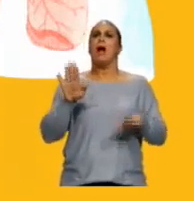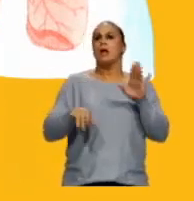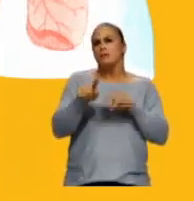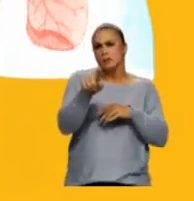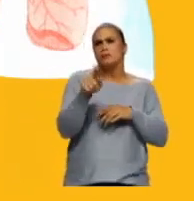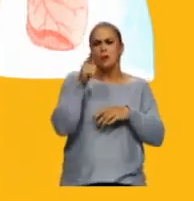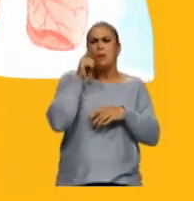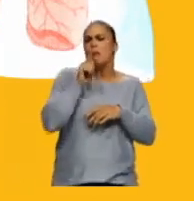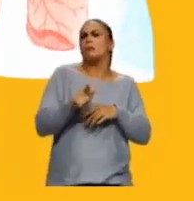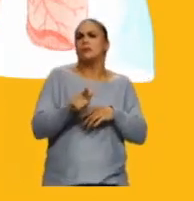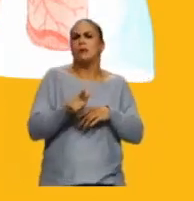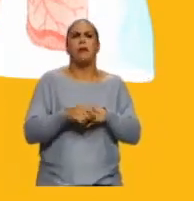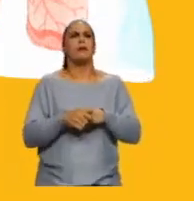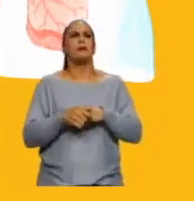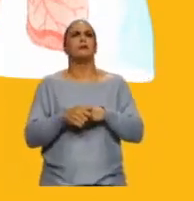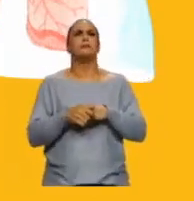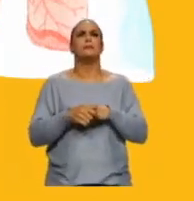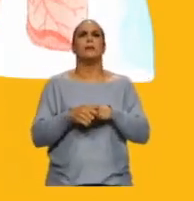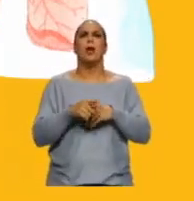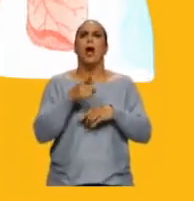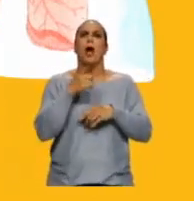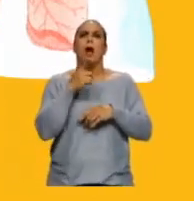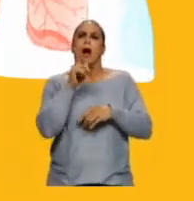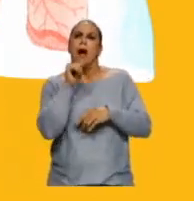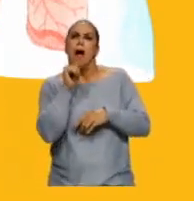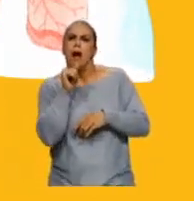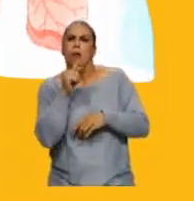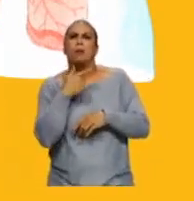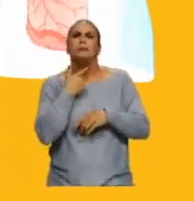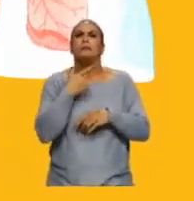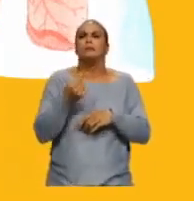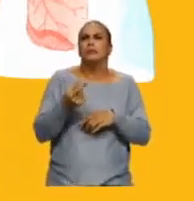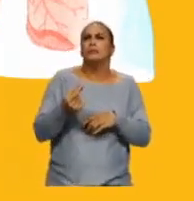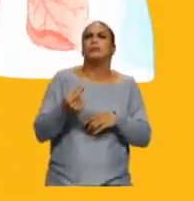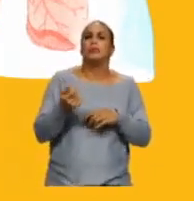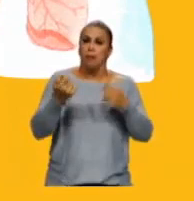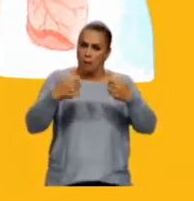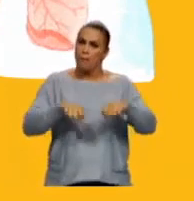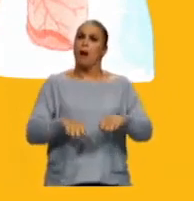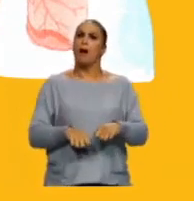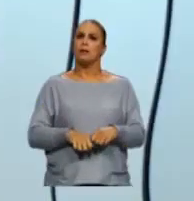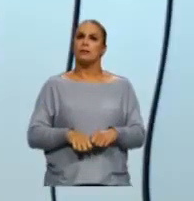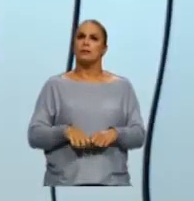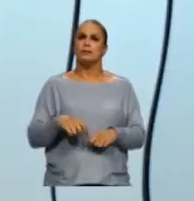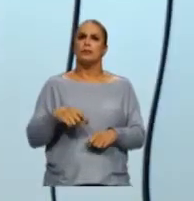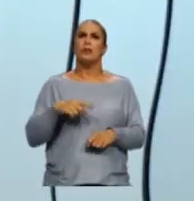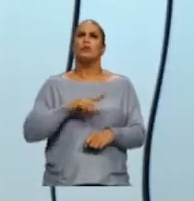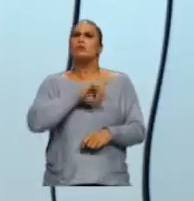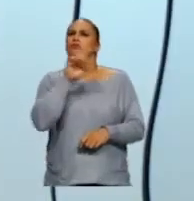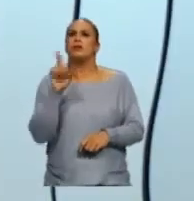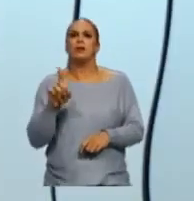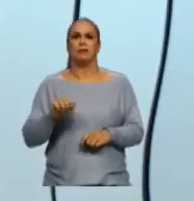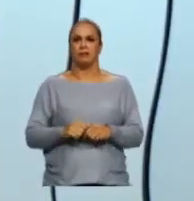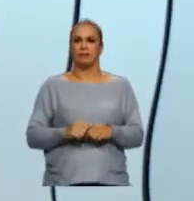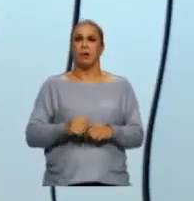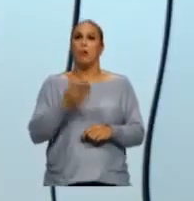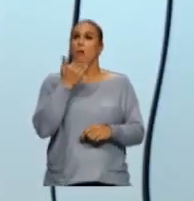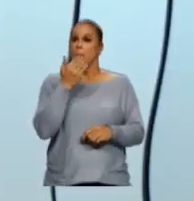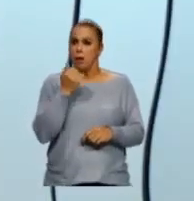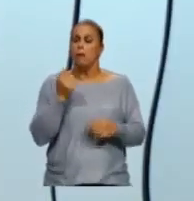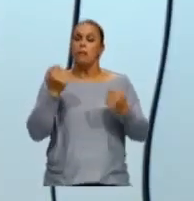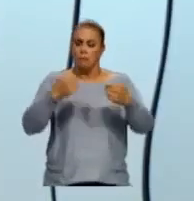às vezes, um dia não, né, gente? Algumas horas sem tomar água, e alguns dias, ou às vezes um dia inteiro sem comer. Mas sem o ar, você não consegue